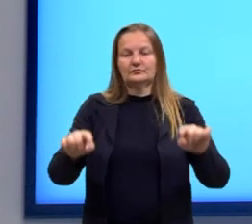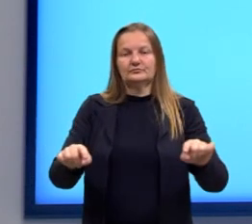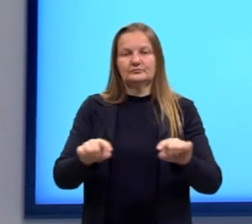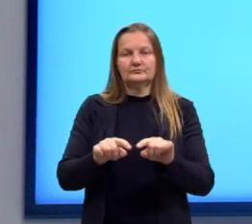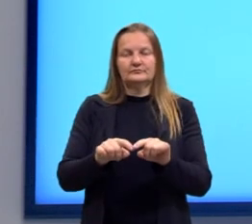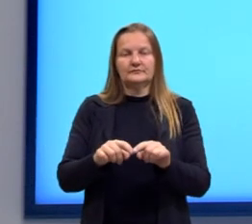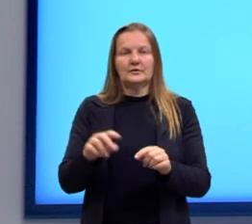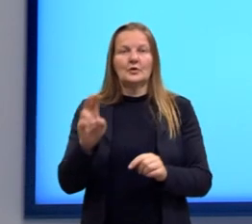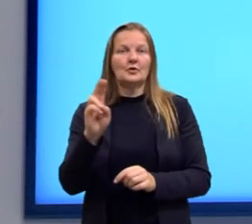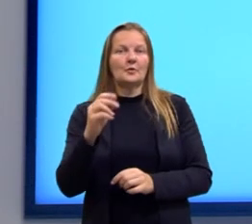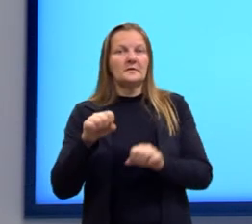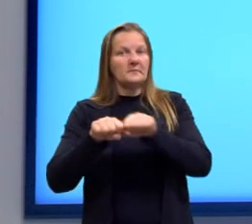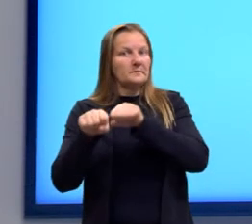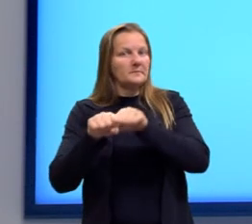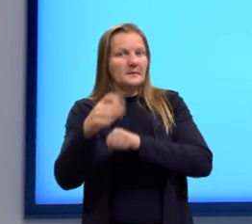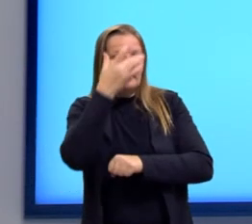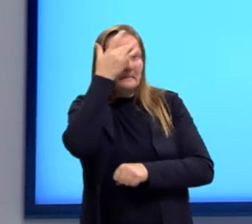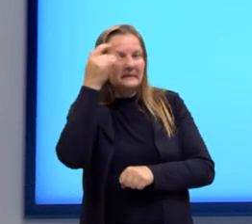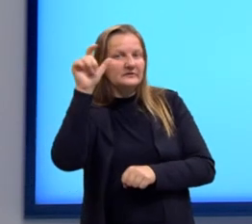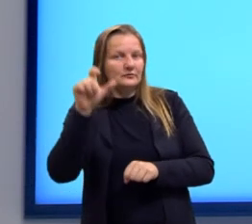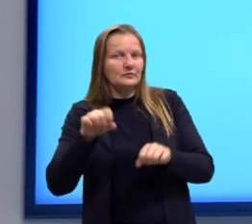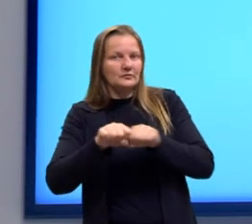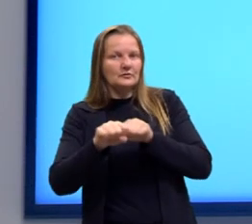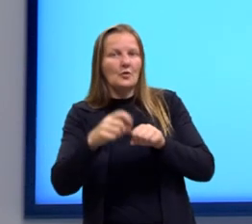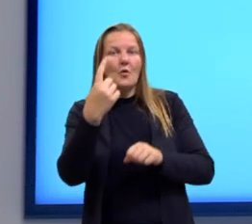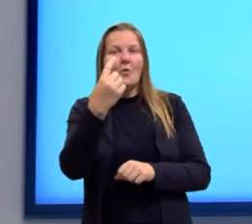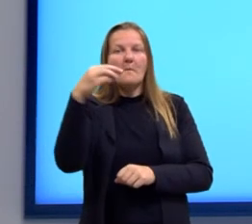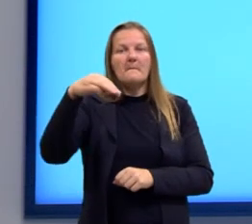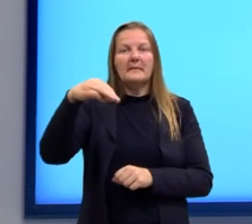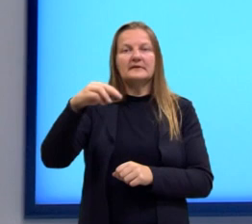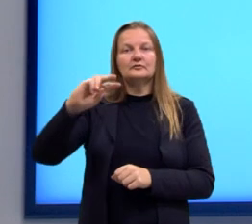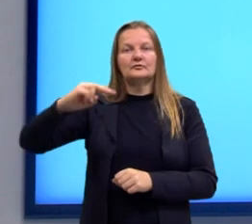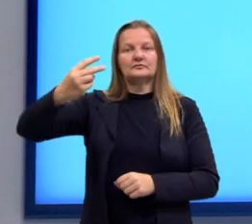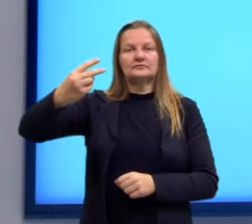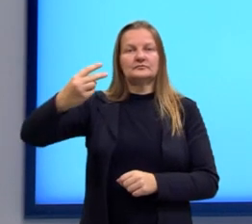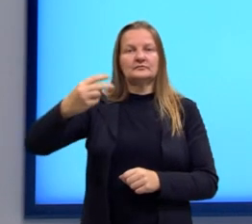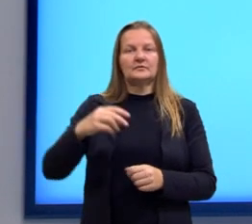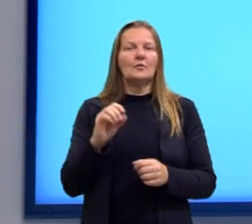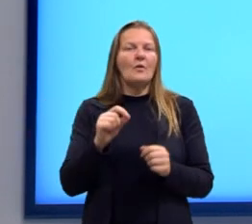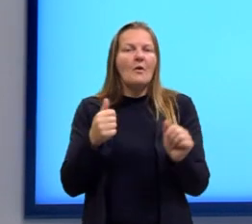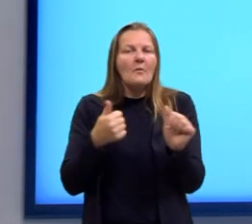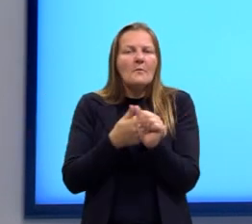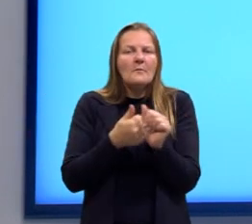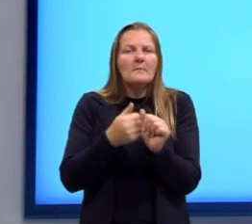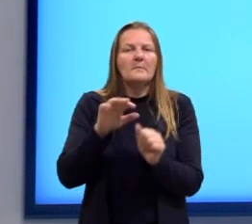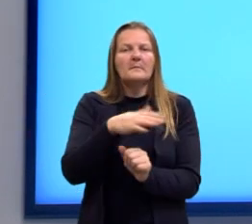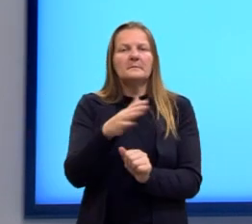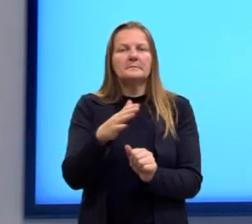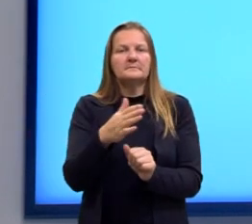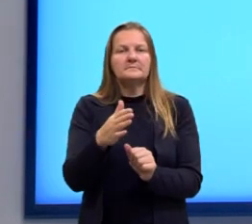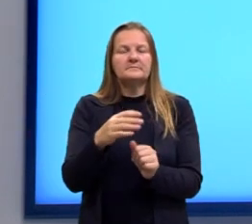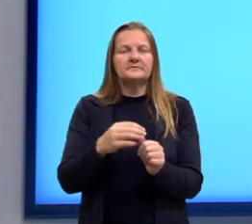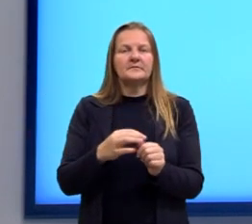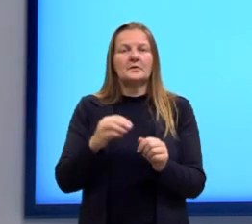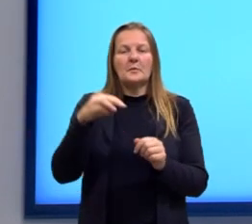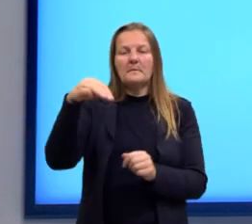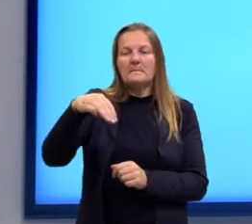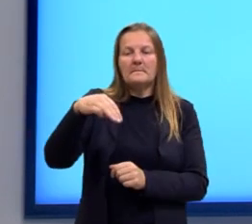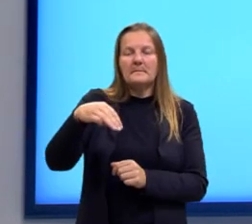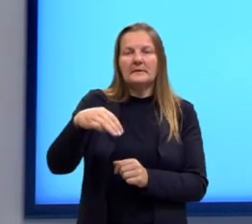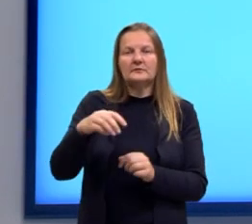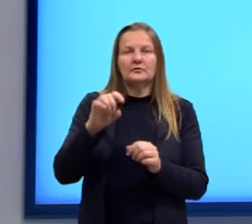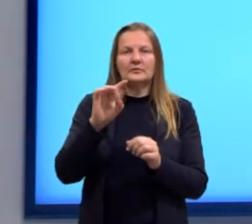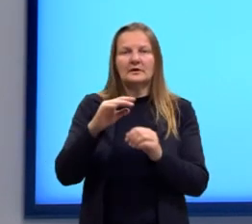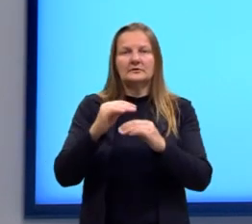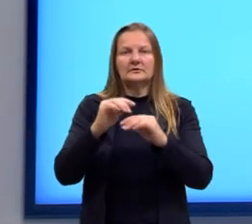os nomes dos formandos mede um metro quadrado Qual é aproximadamente a medida em metro